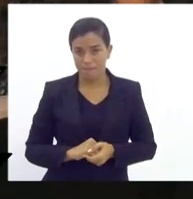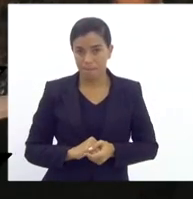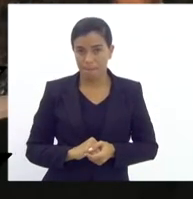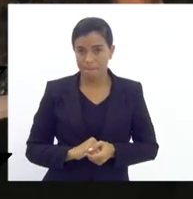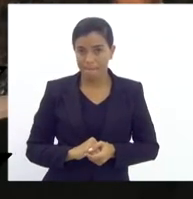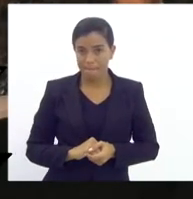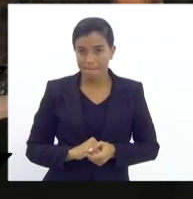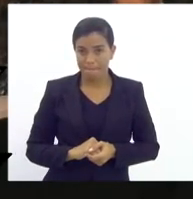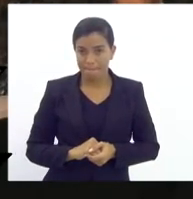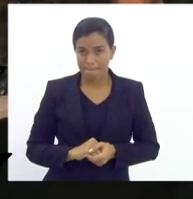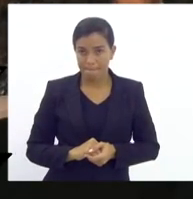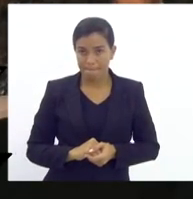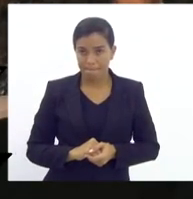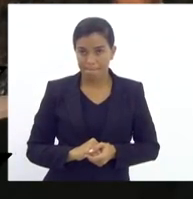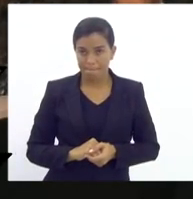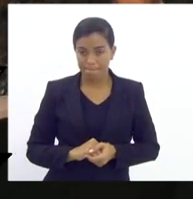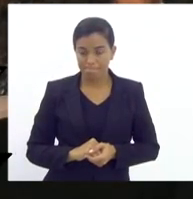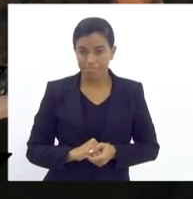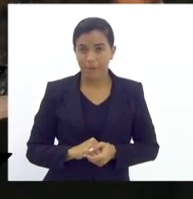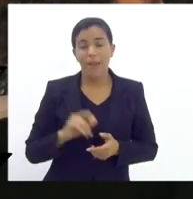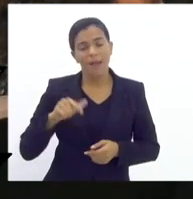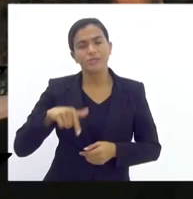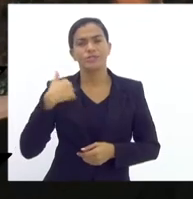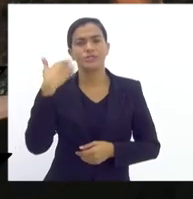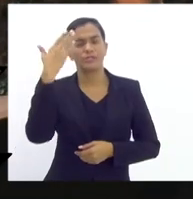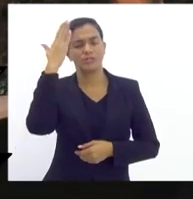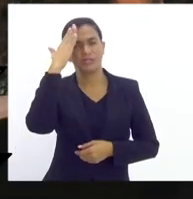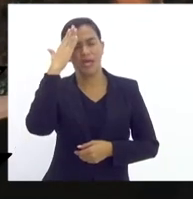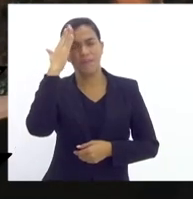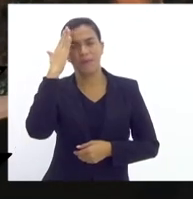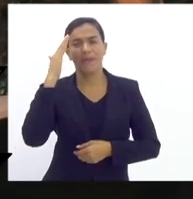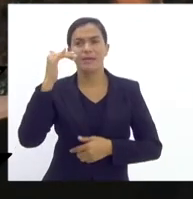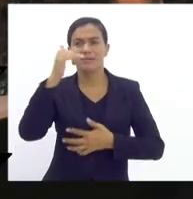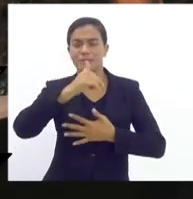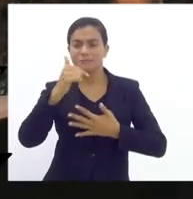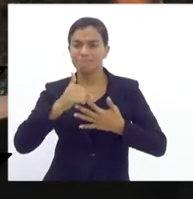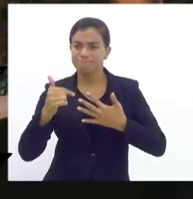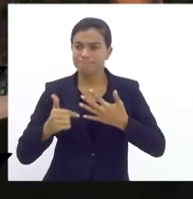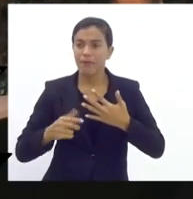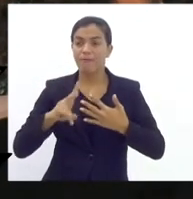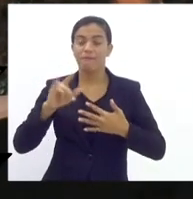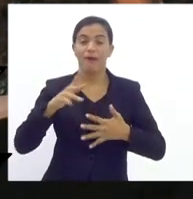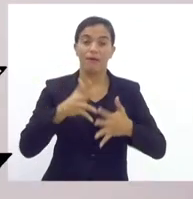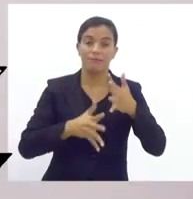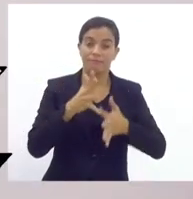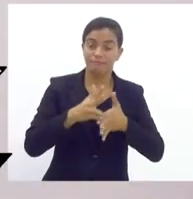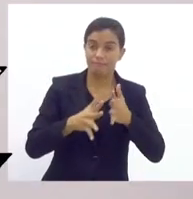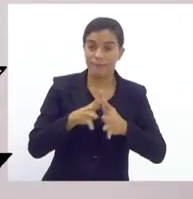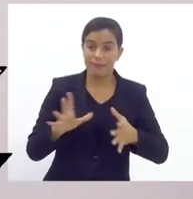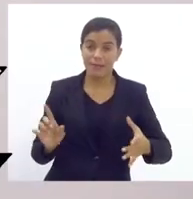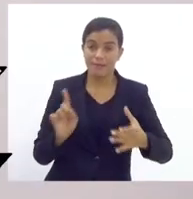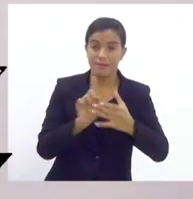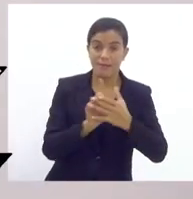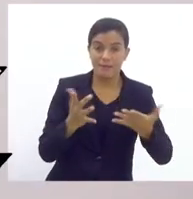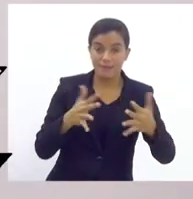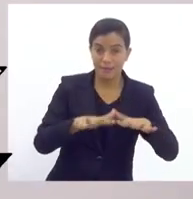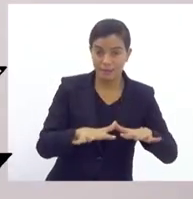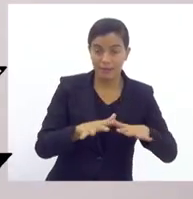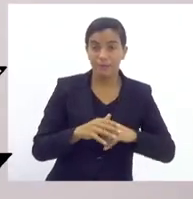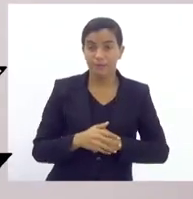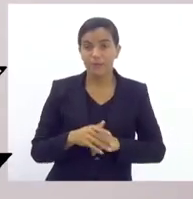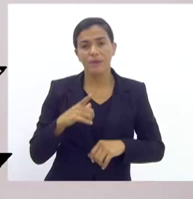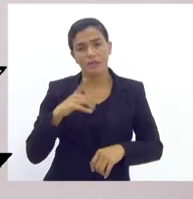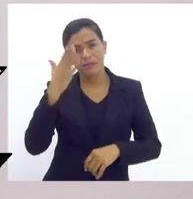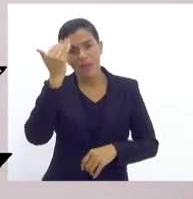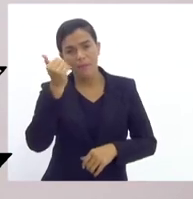trabalho porque a gente sabe que essas questões elas vão impactar nessa inserção né a gente sabe